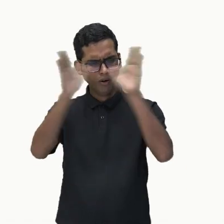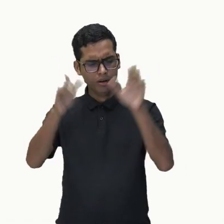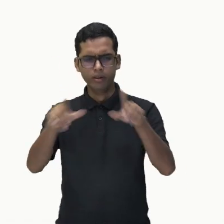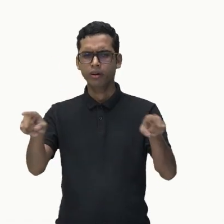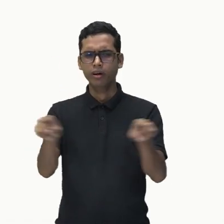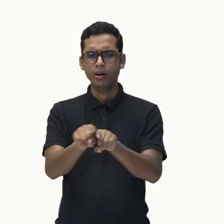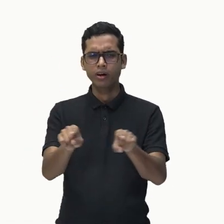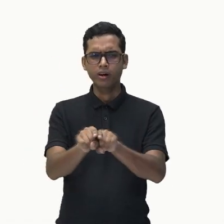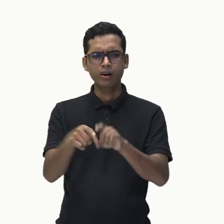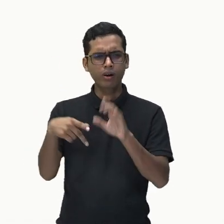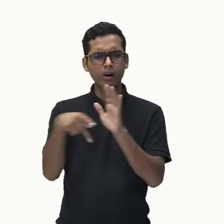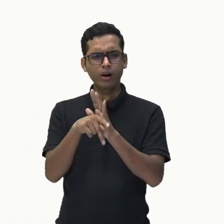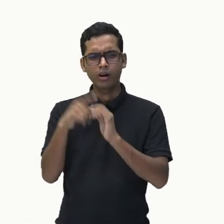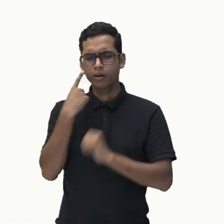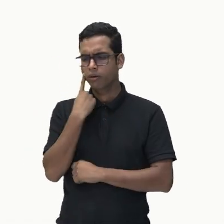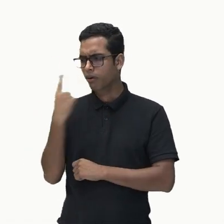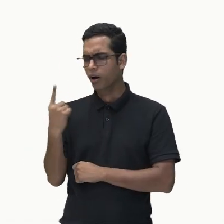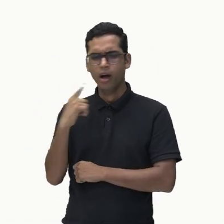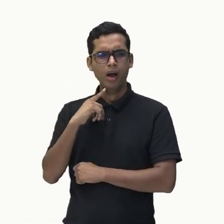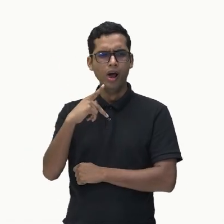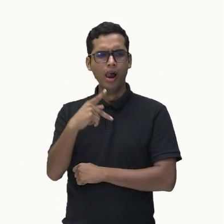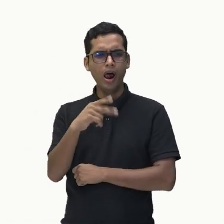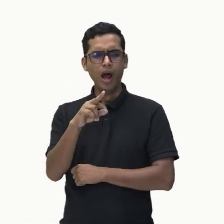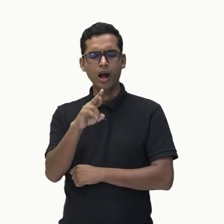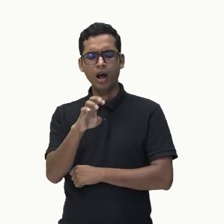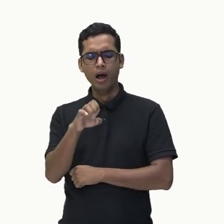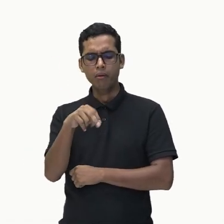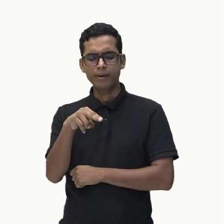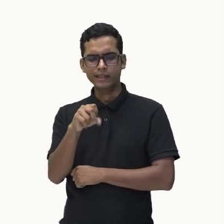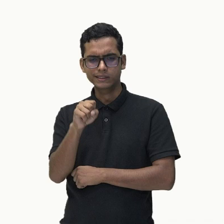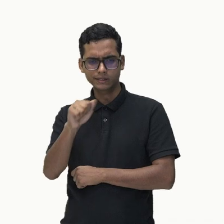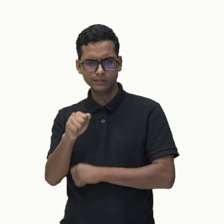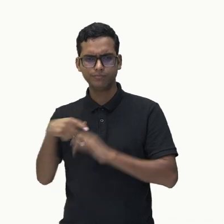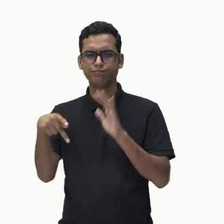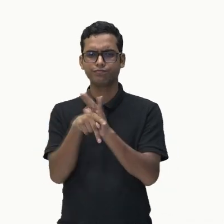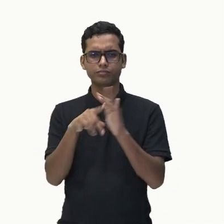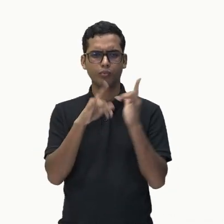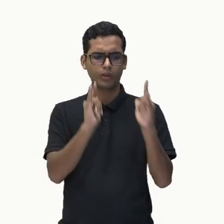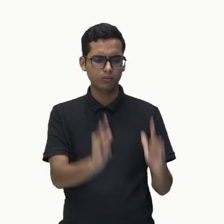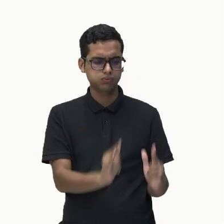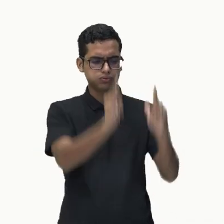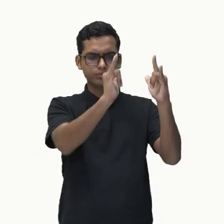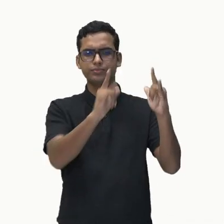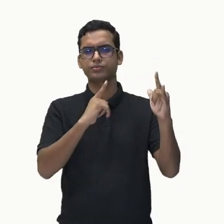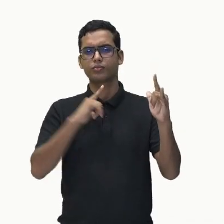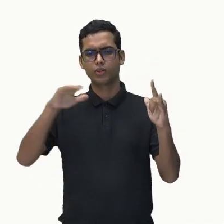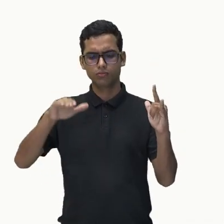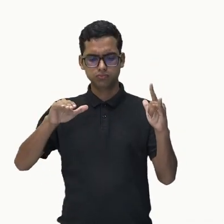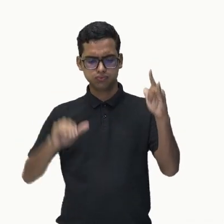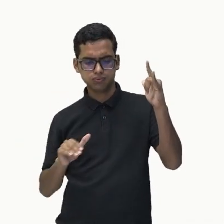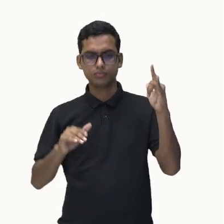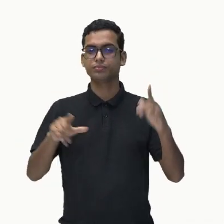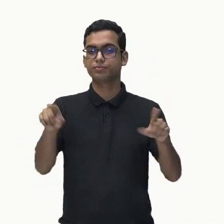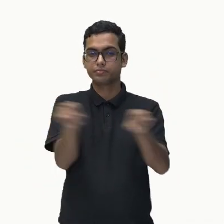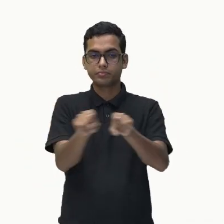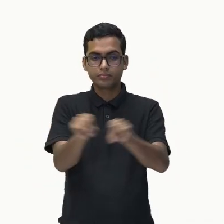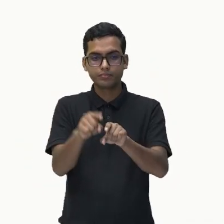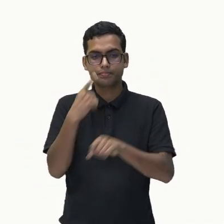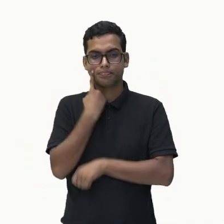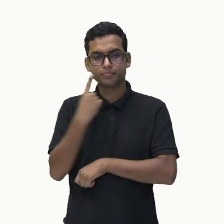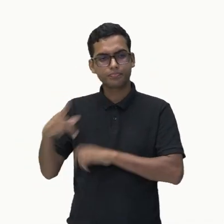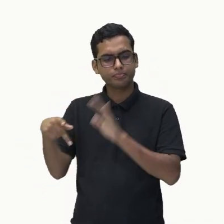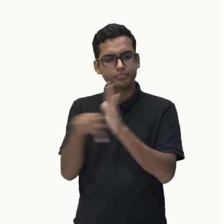numa prensa ou no elevador hidráulico, os deslocamentos sofridos pelos êmbolos